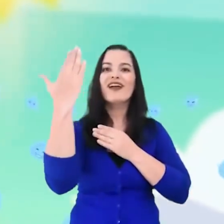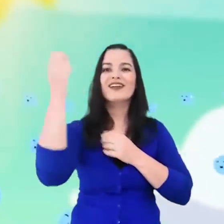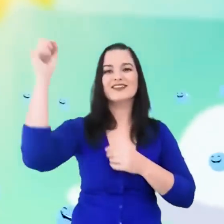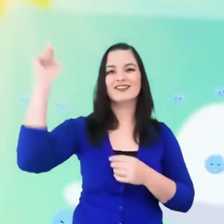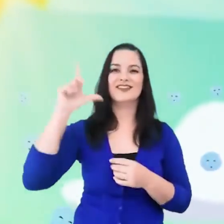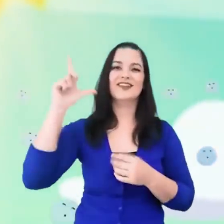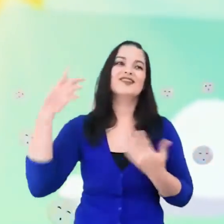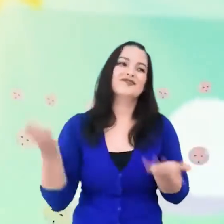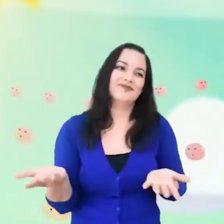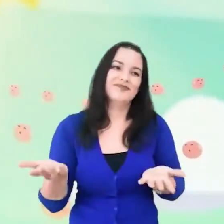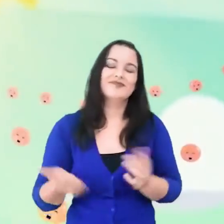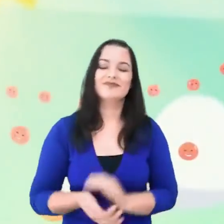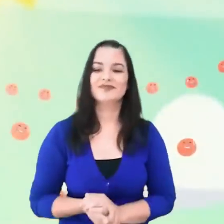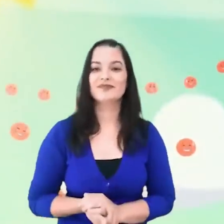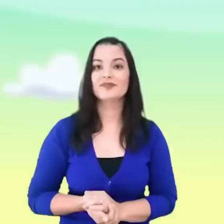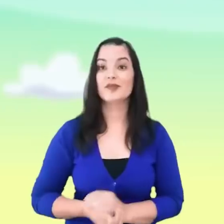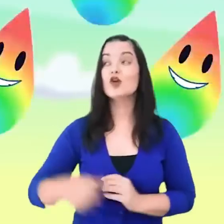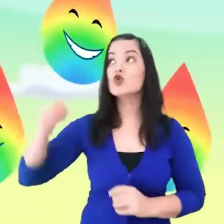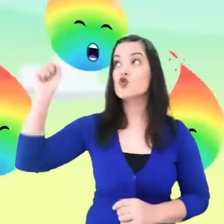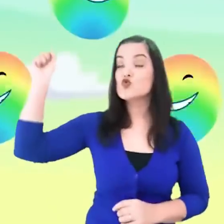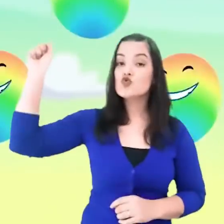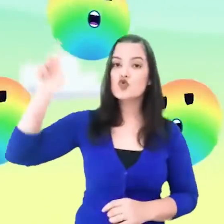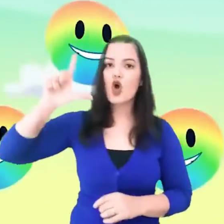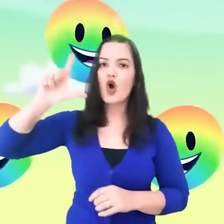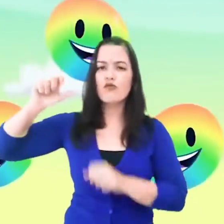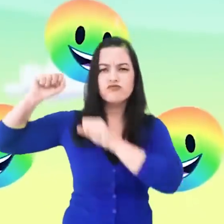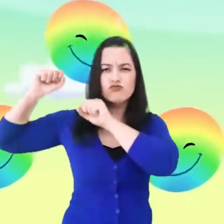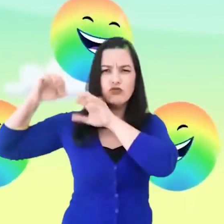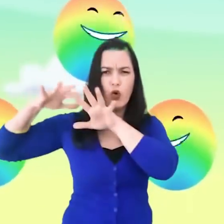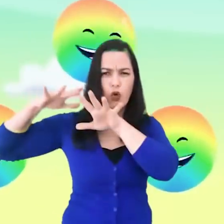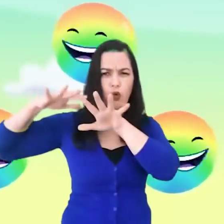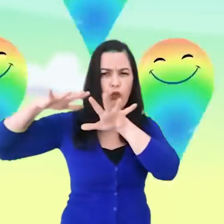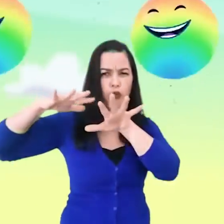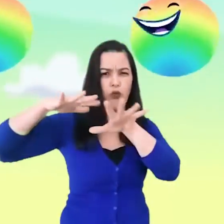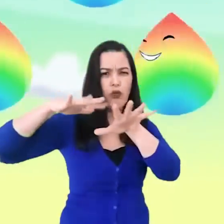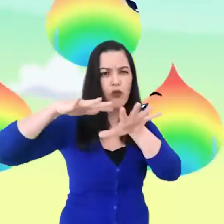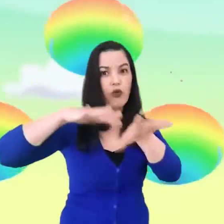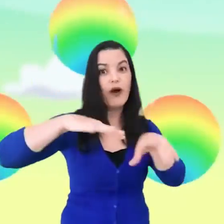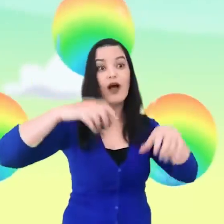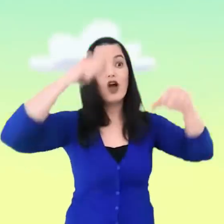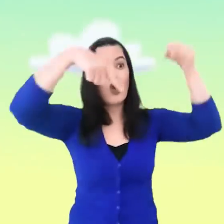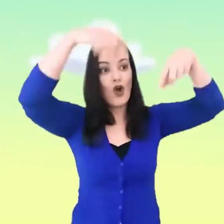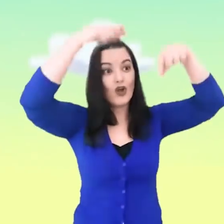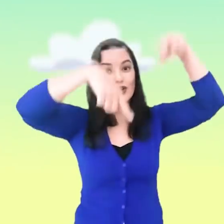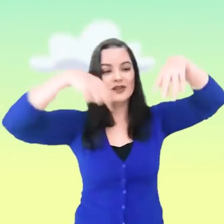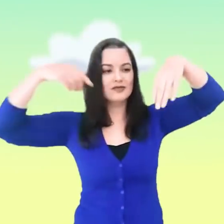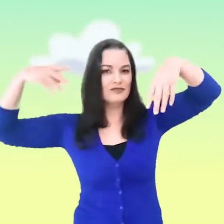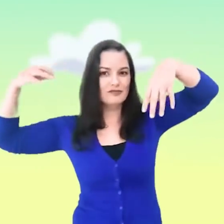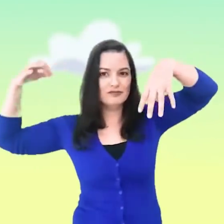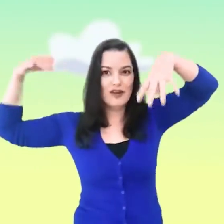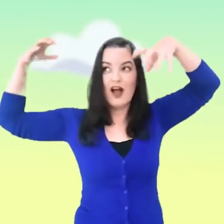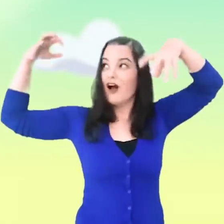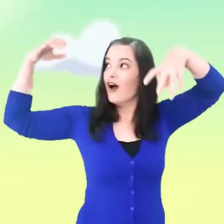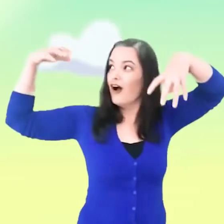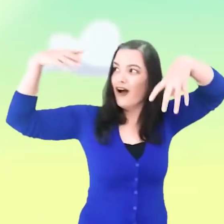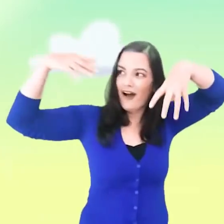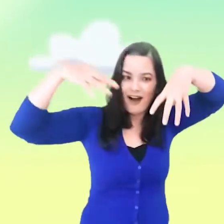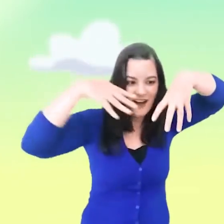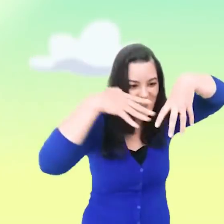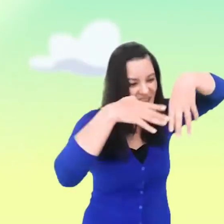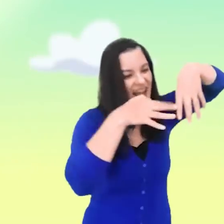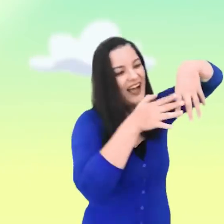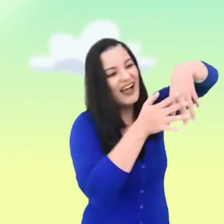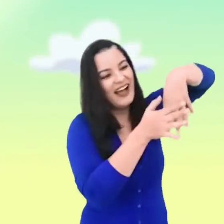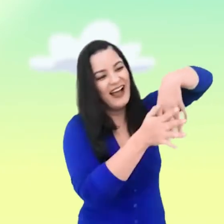lança os seus raios e nossas gotas atravessa. Enquanto escondem do